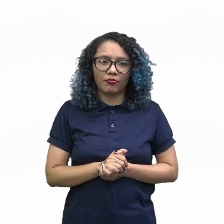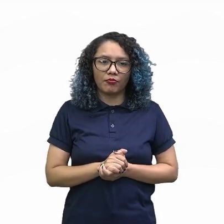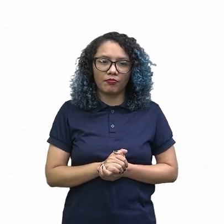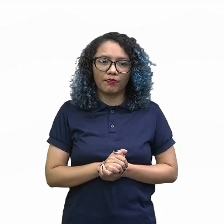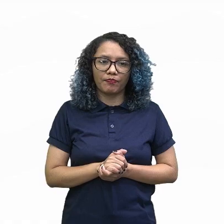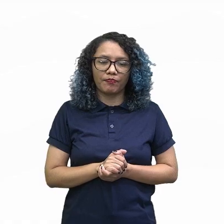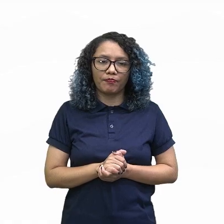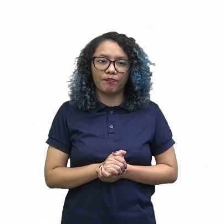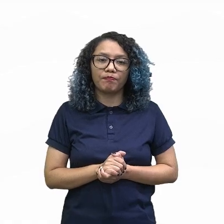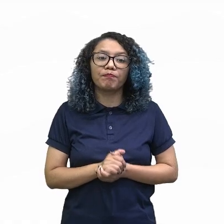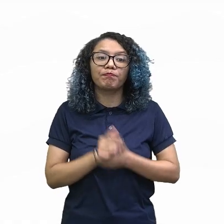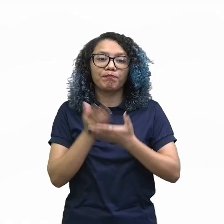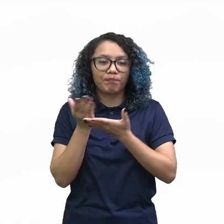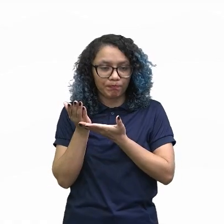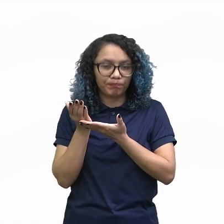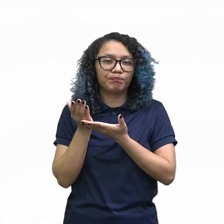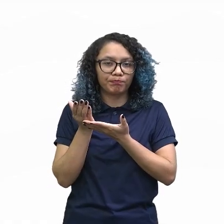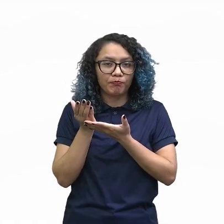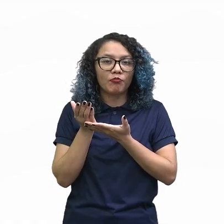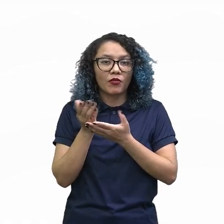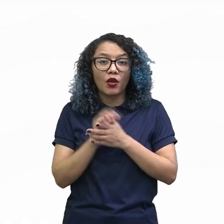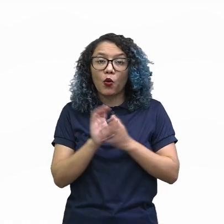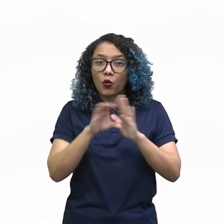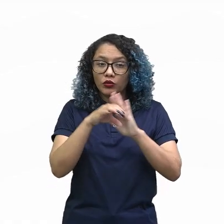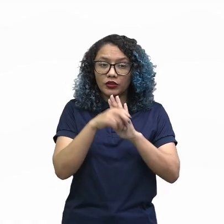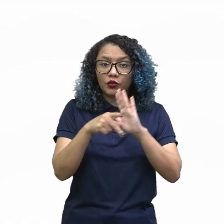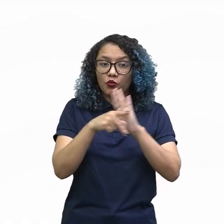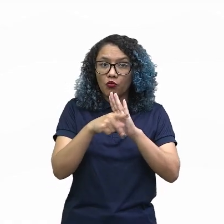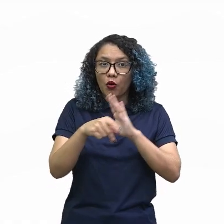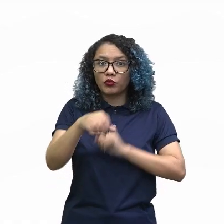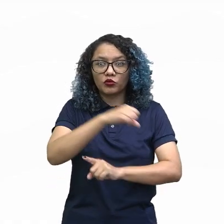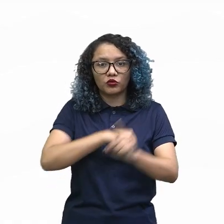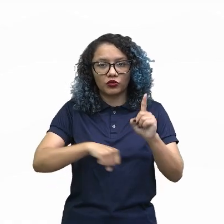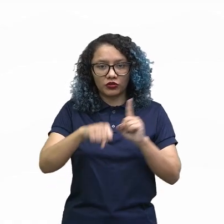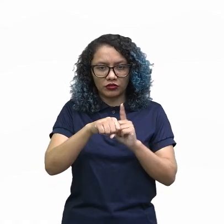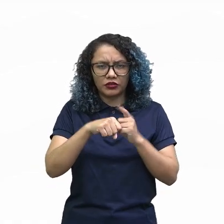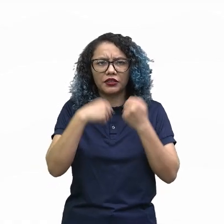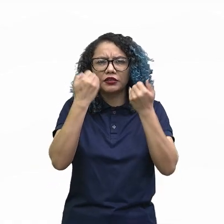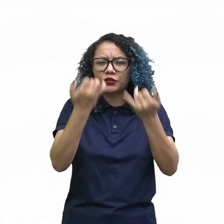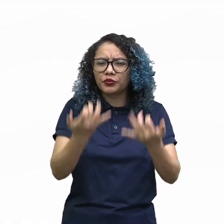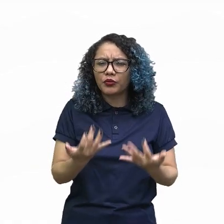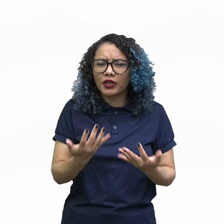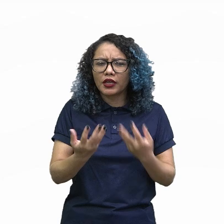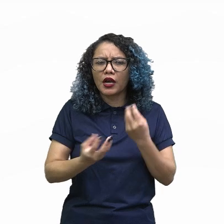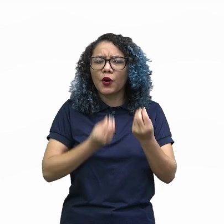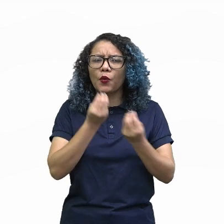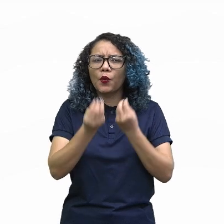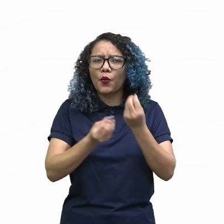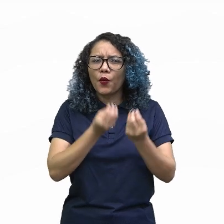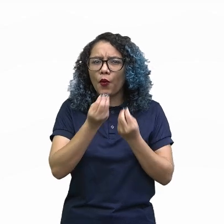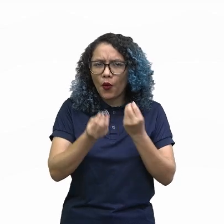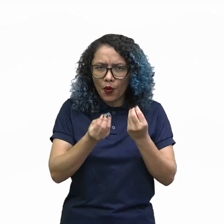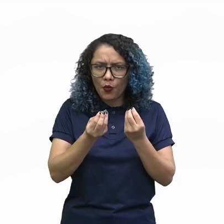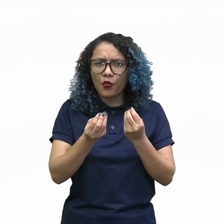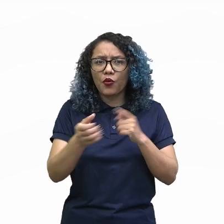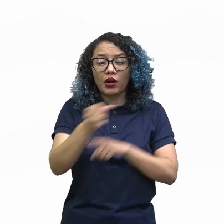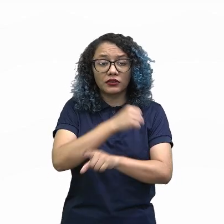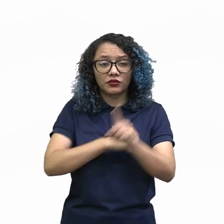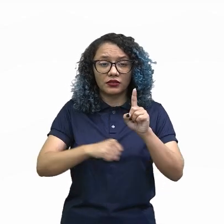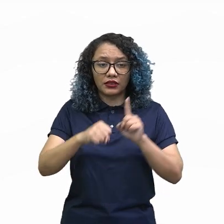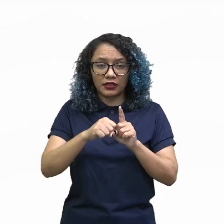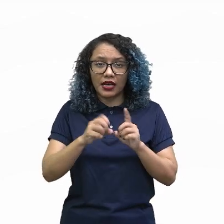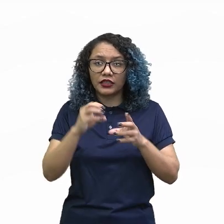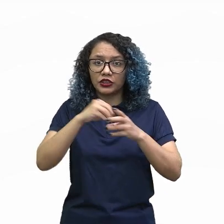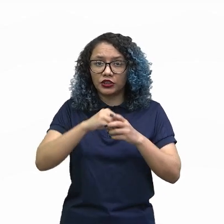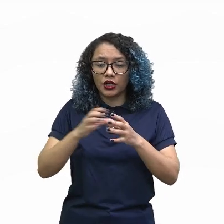estratificação social é um conceito sociológico que descreve a situação da sociedade em